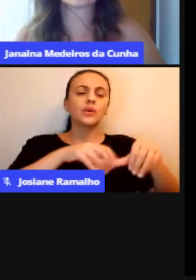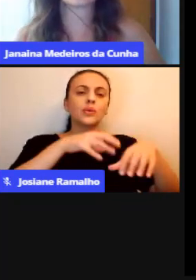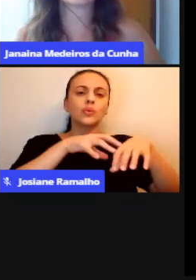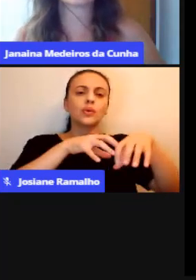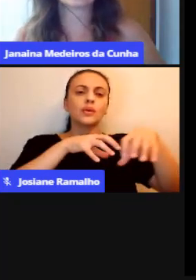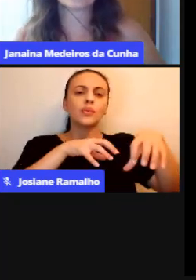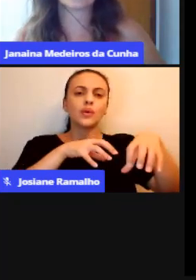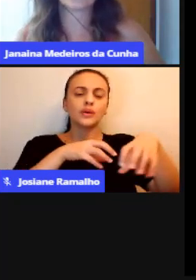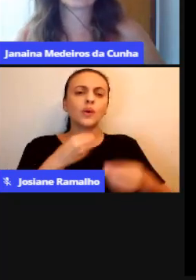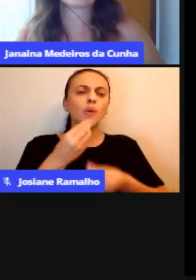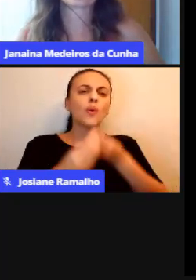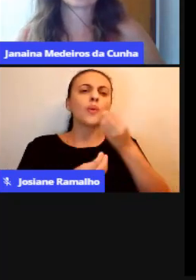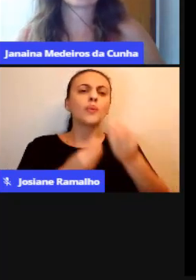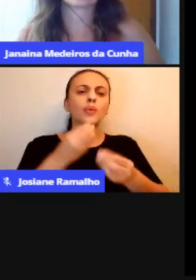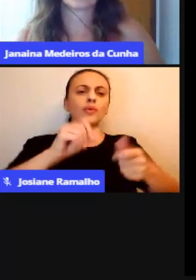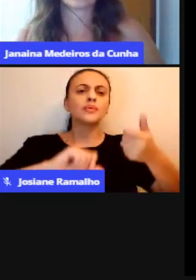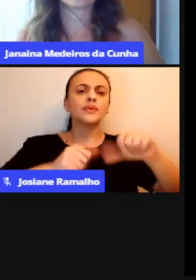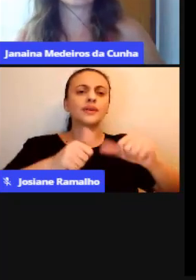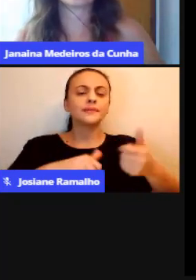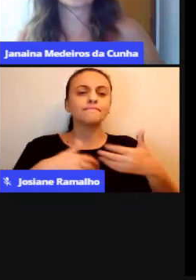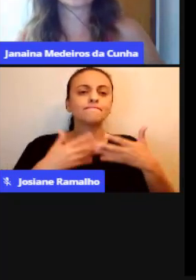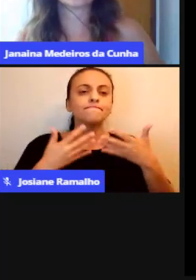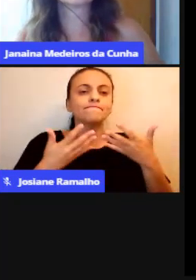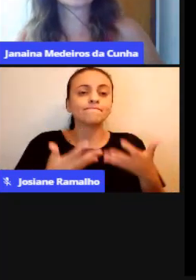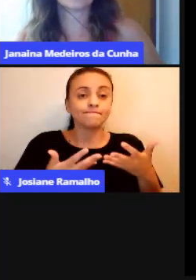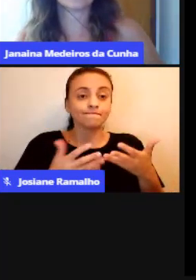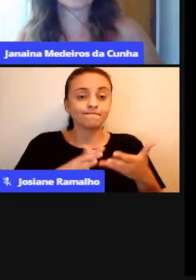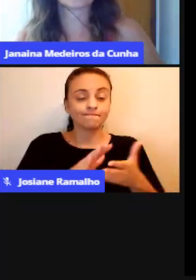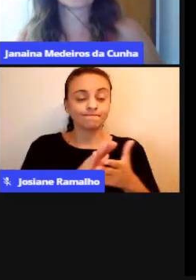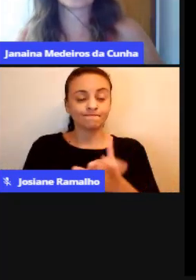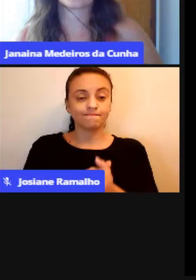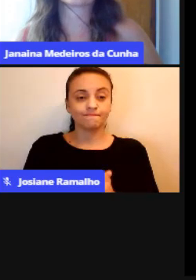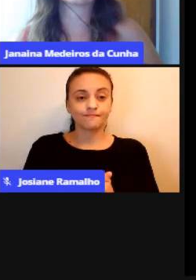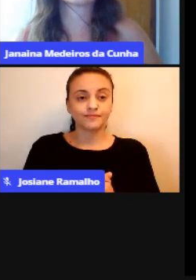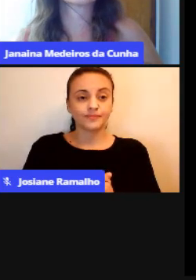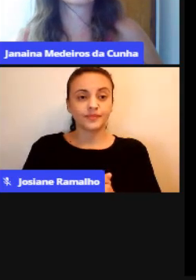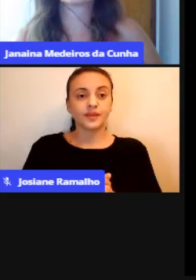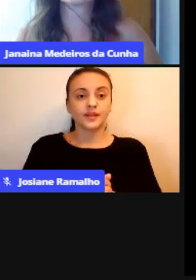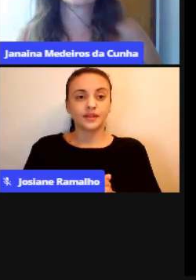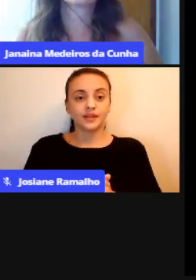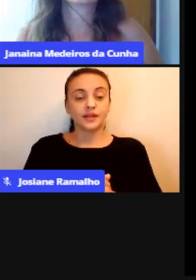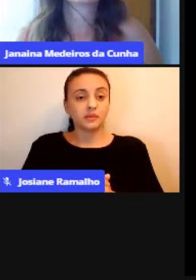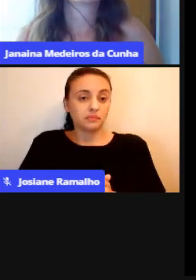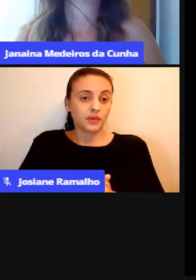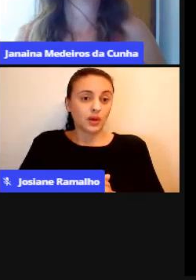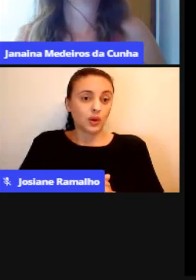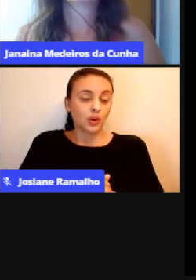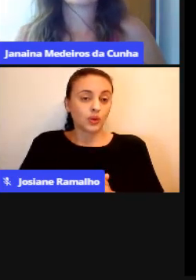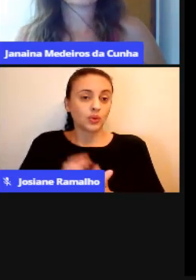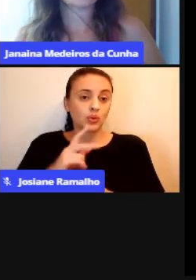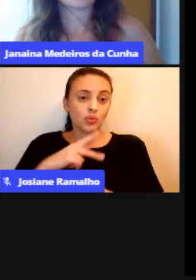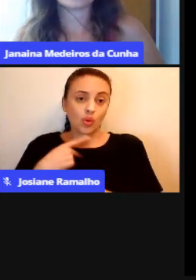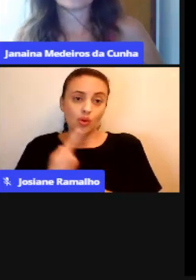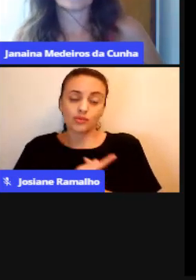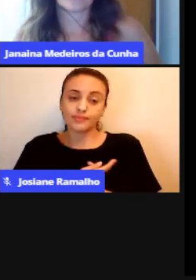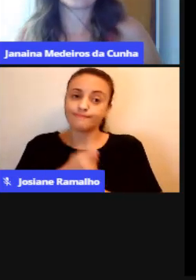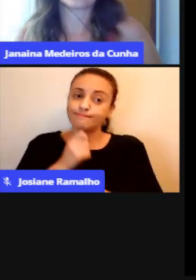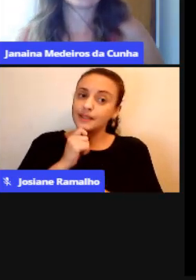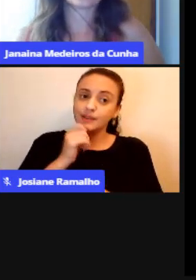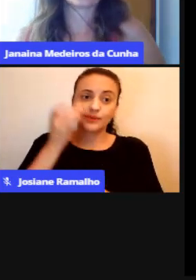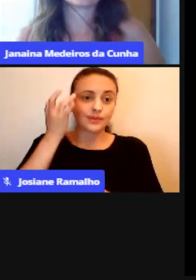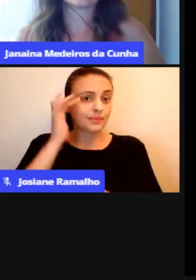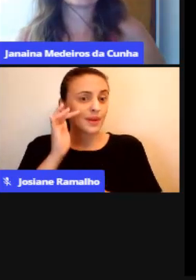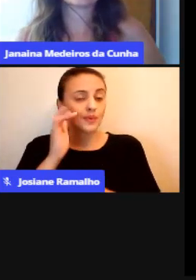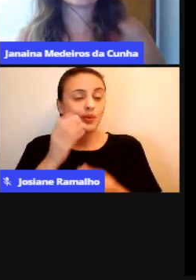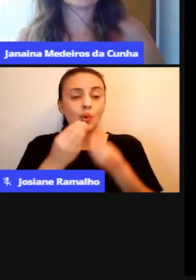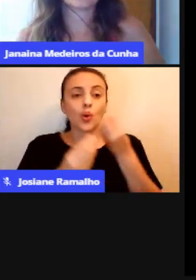vamos estar avaliando esse aluno agora durante todo esse ano? Que nós ainda não sabemos se vai voltar presencial ou não,